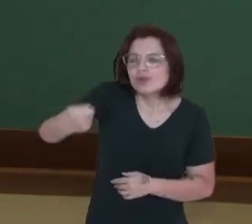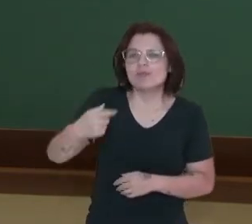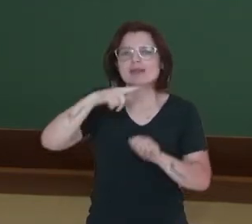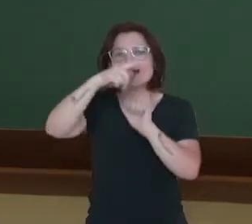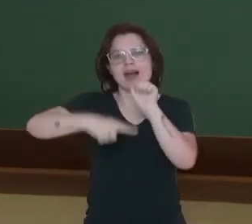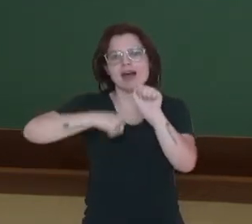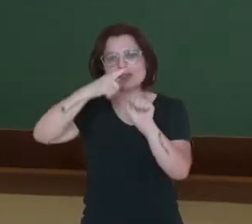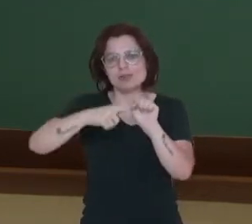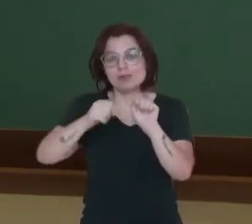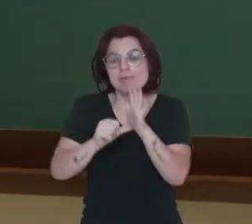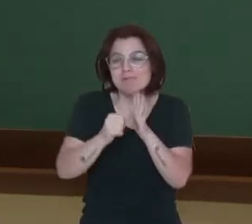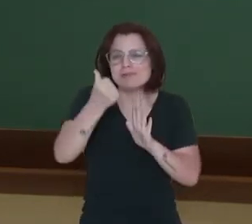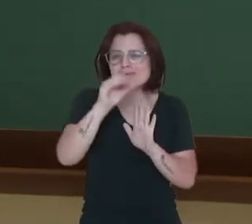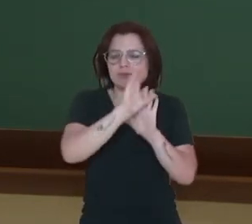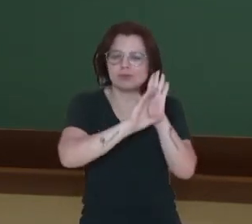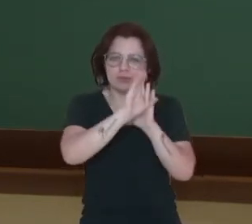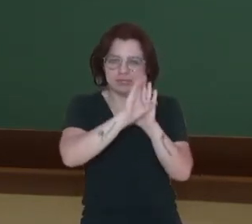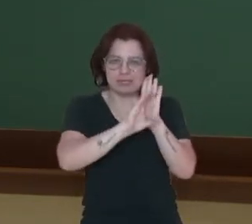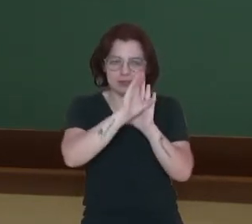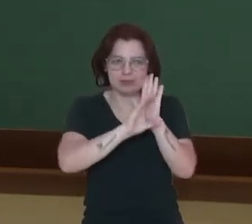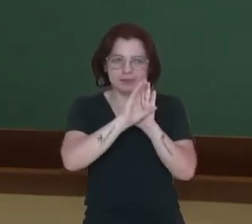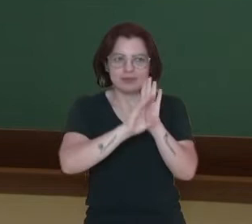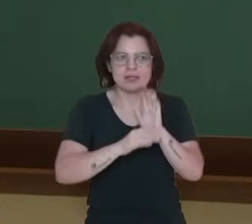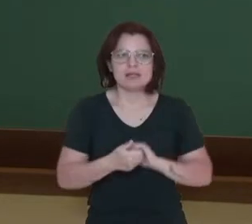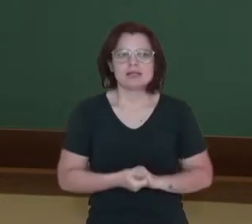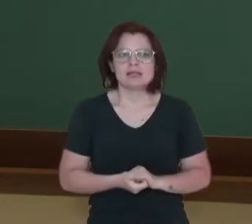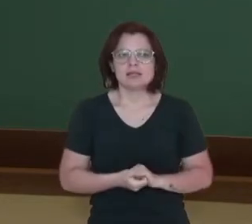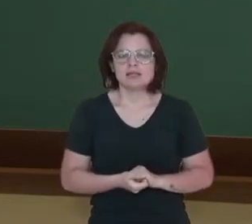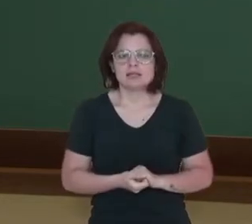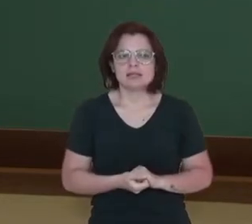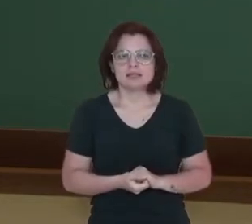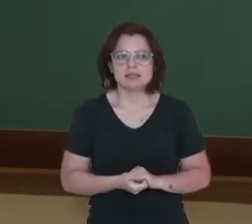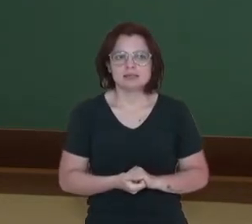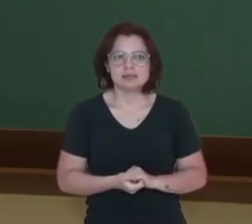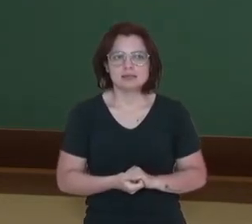a partícula indivisível, formadora de todas as coisas.